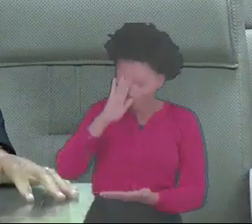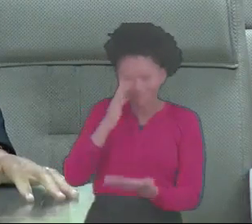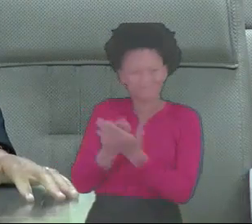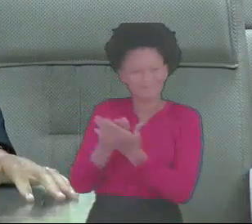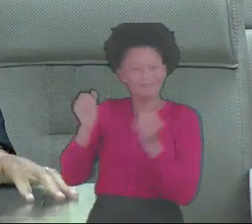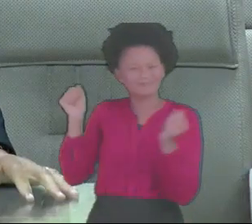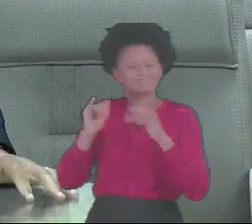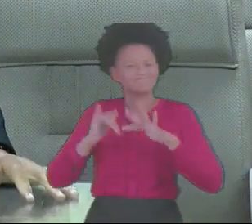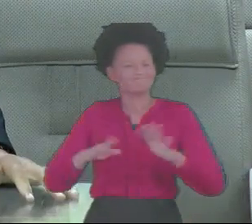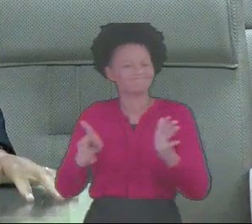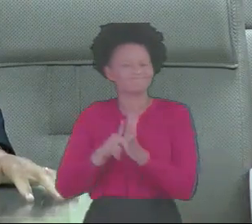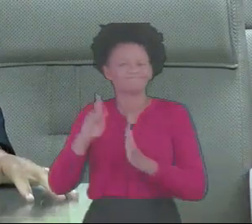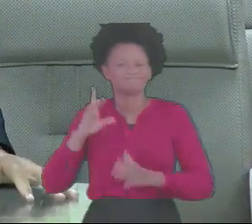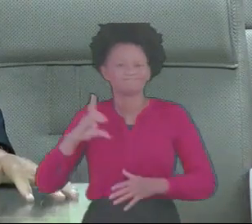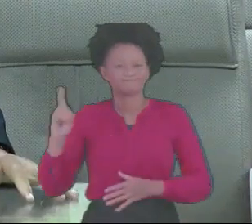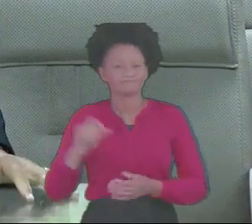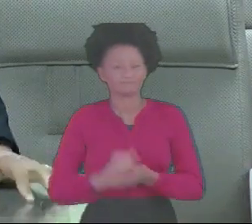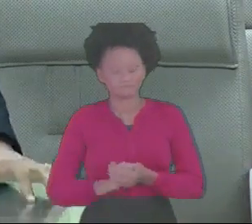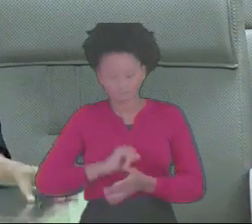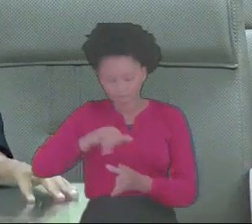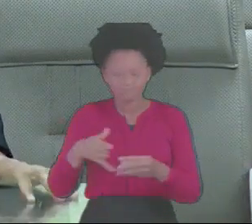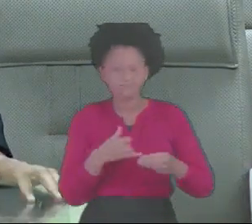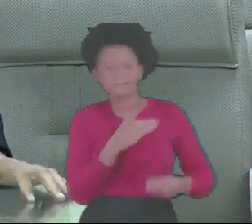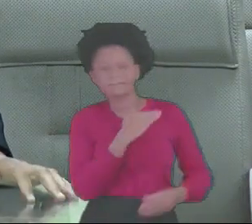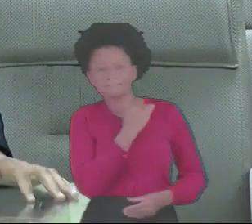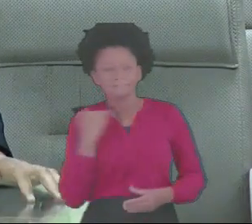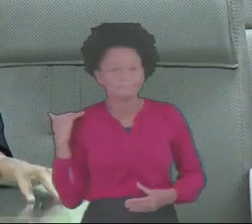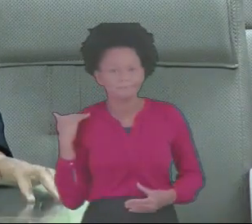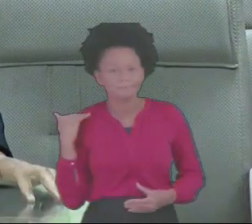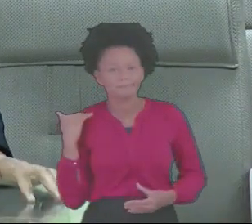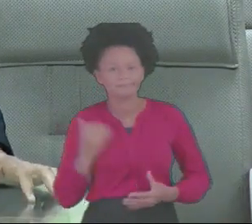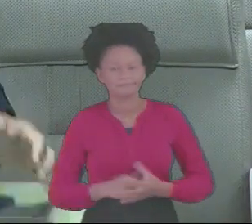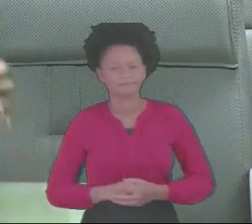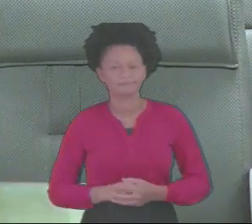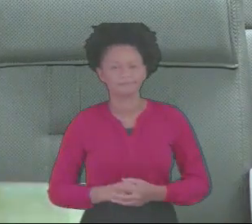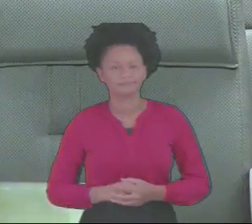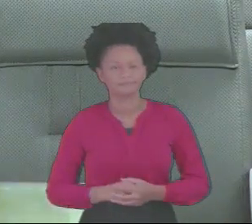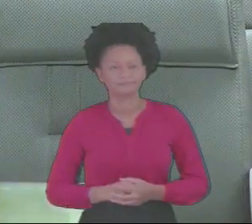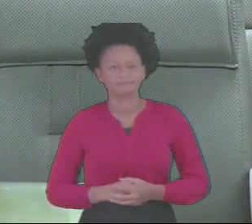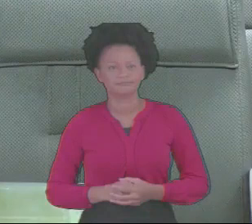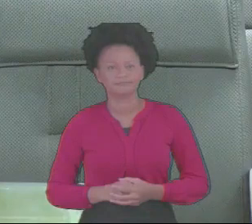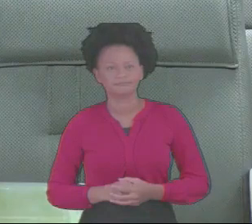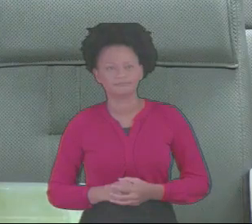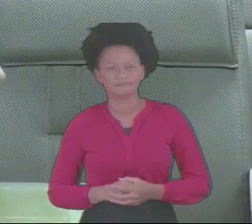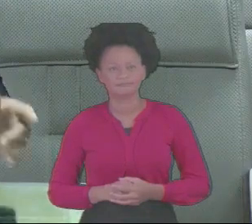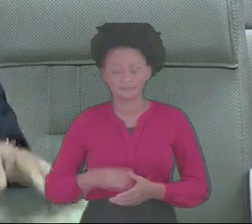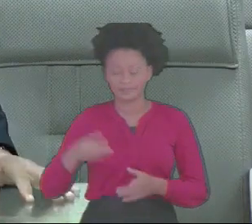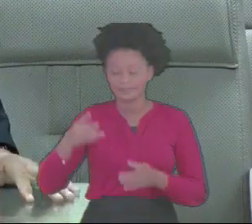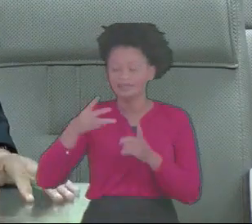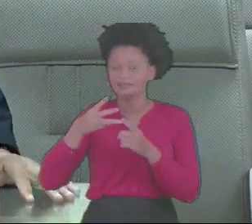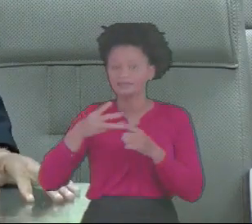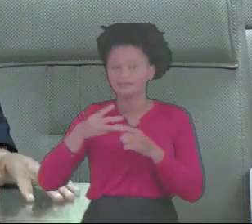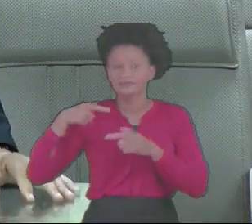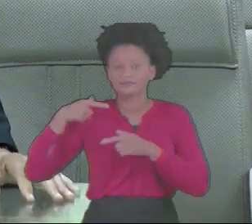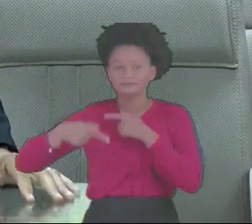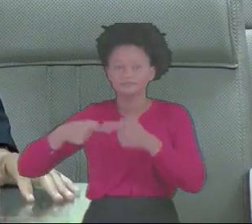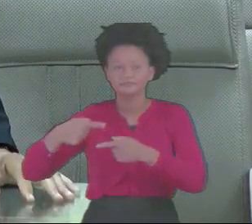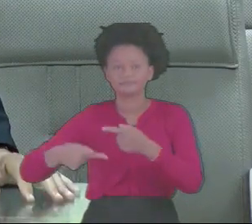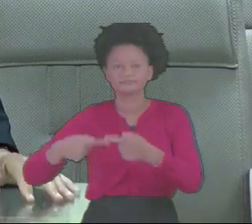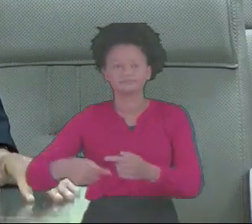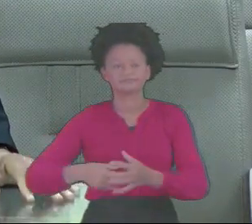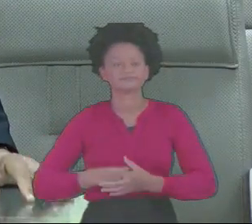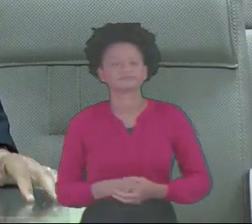Deus o Josué morre e vem a terceira geração